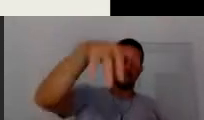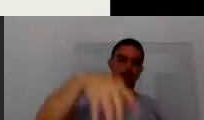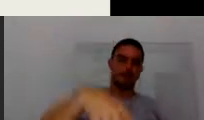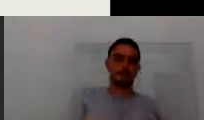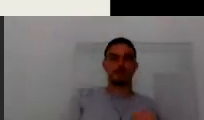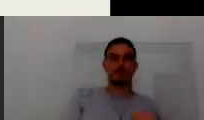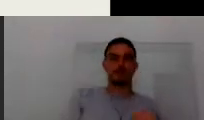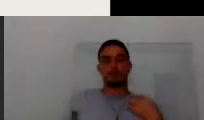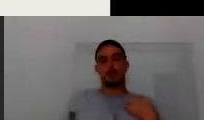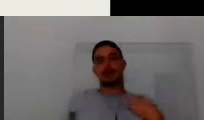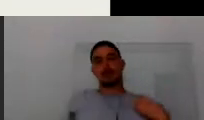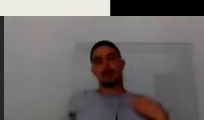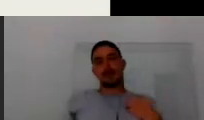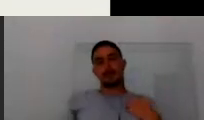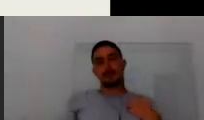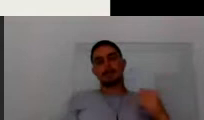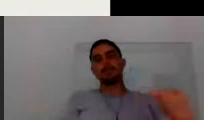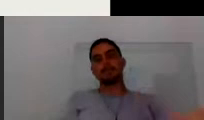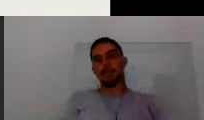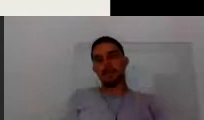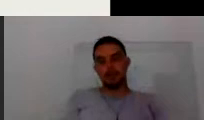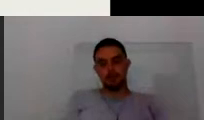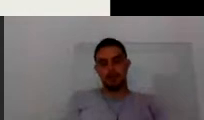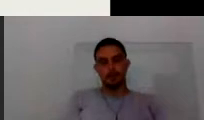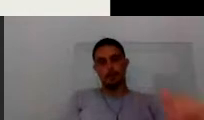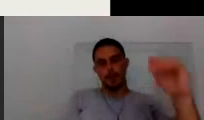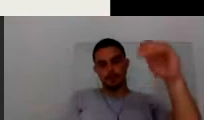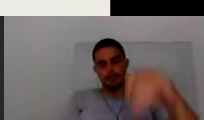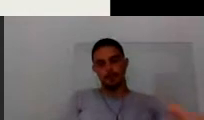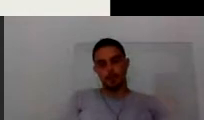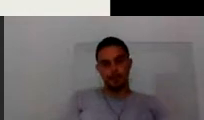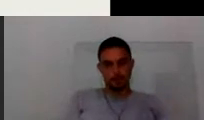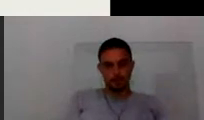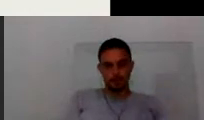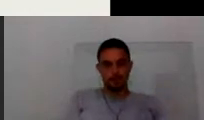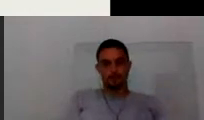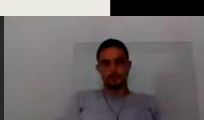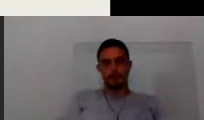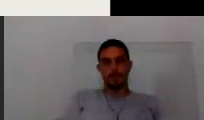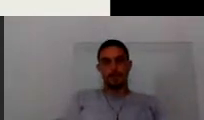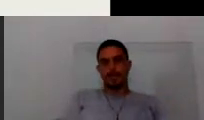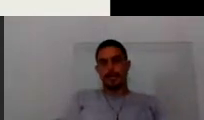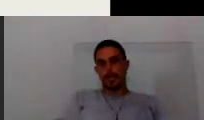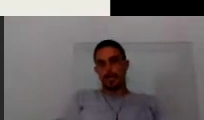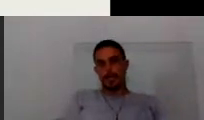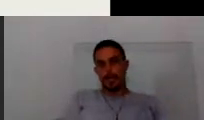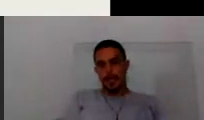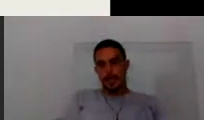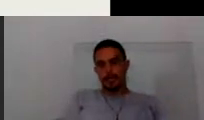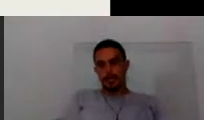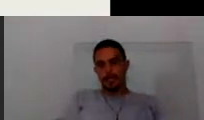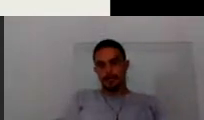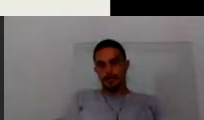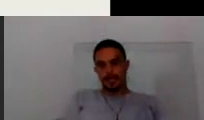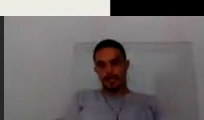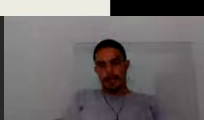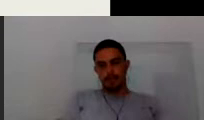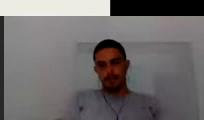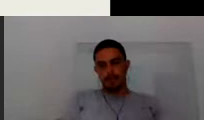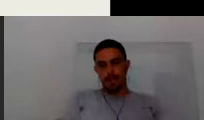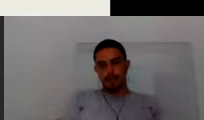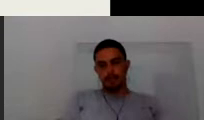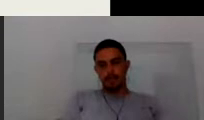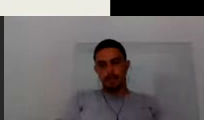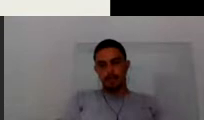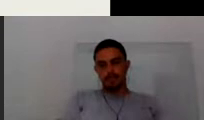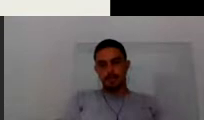água sai da superfície e vai para a camada mais inferior, tá? Para a parte mais inferior do solo, tá? Essas